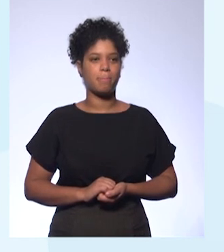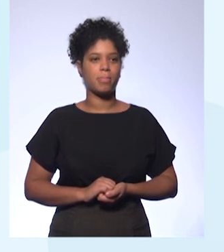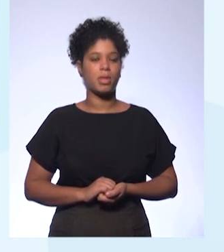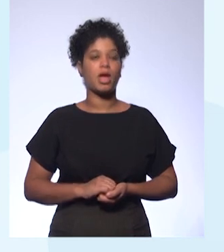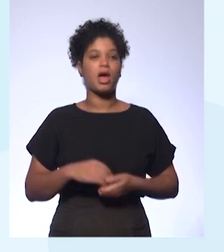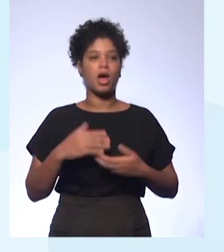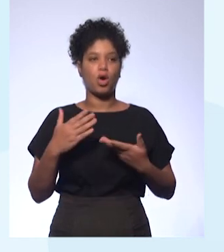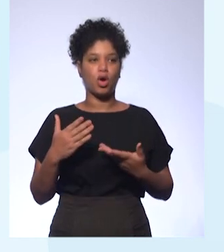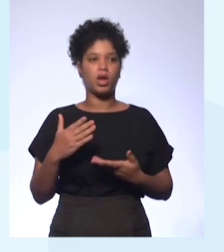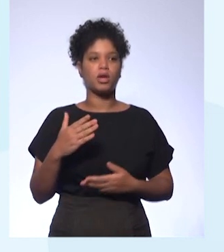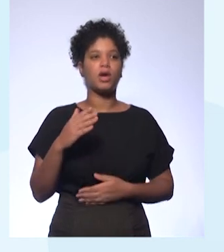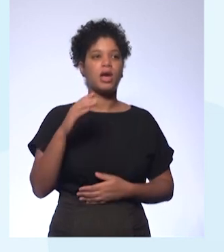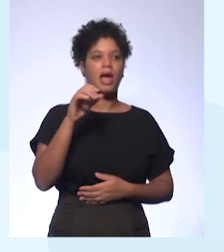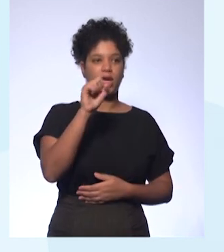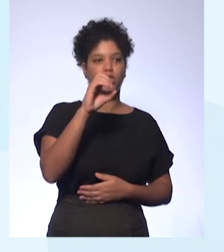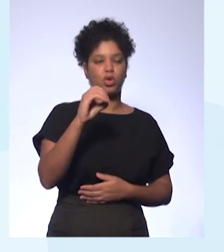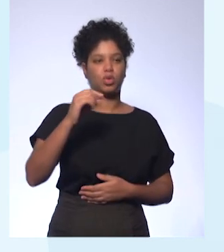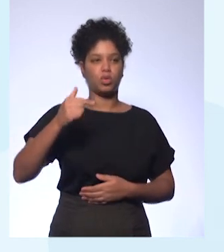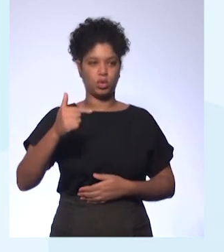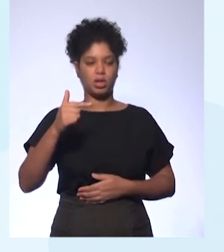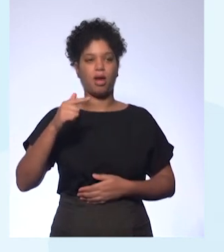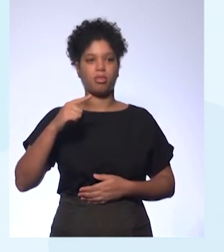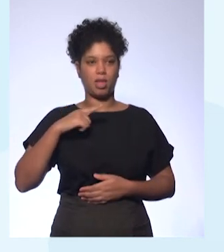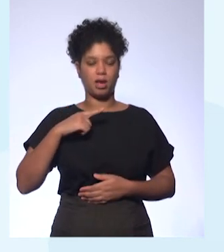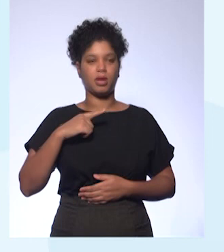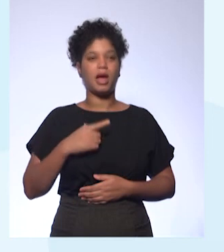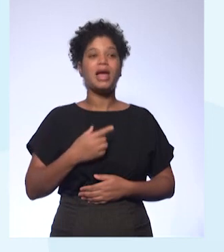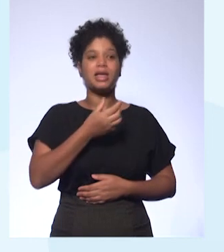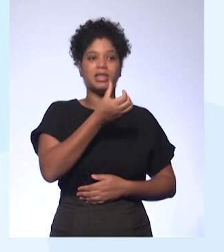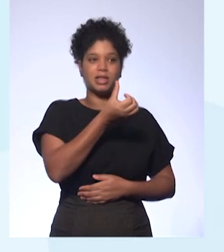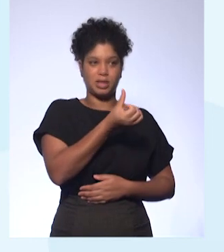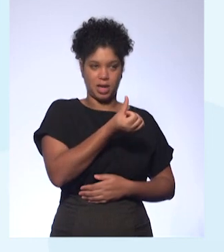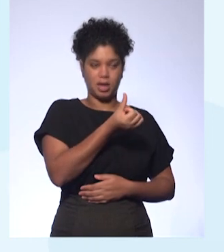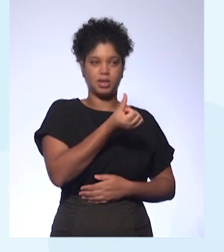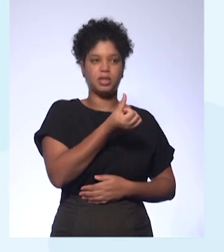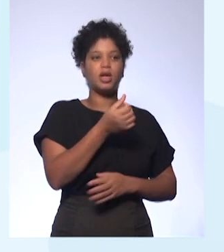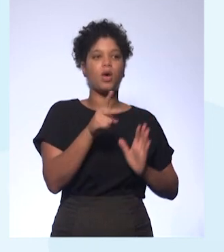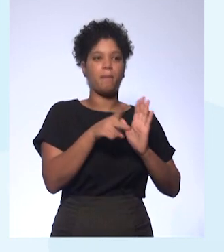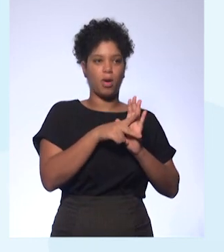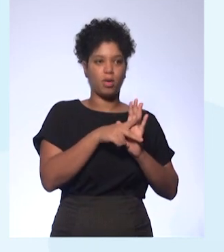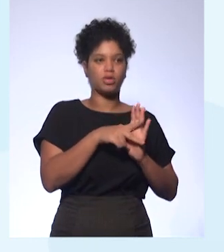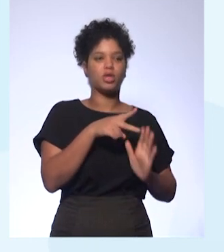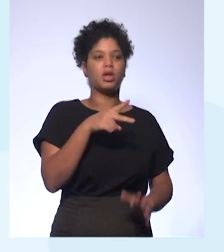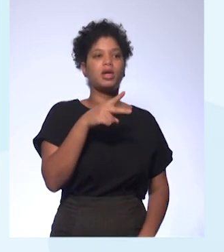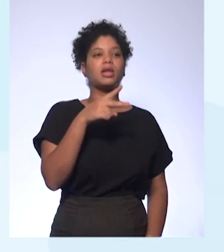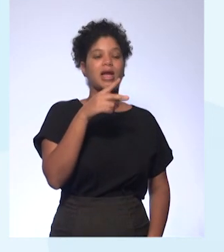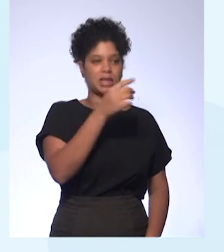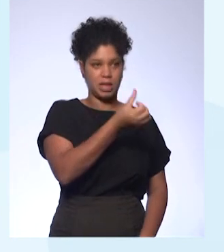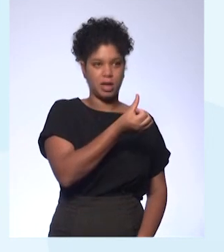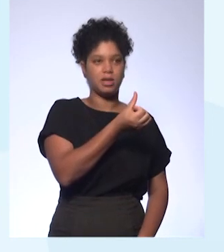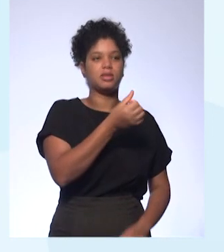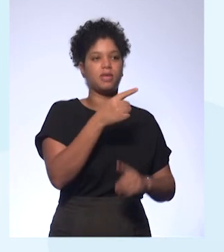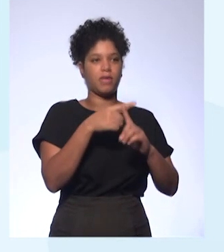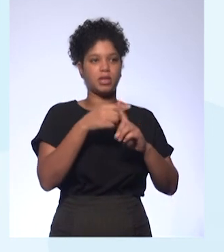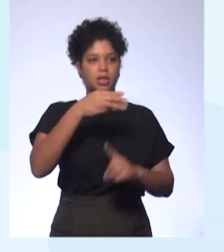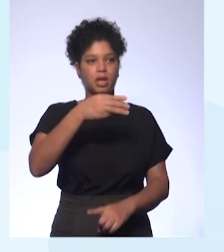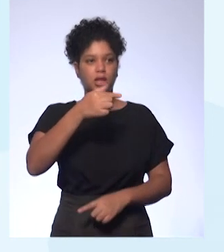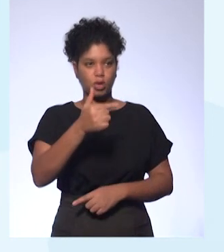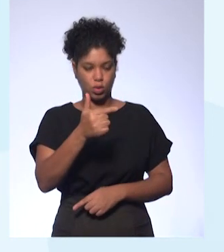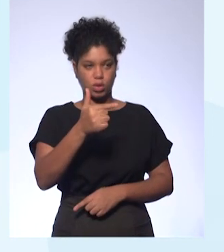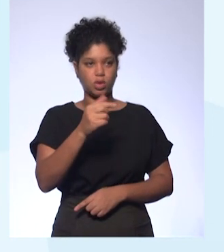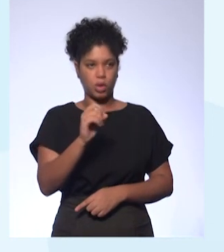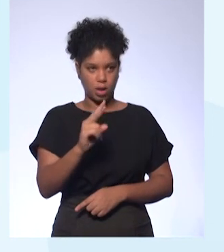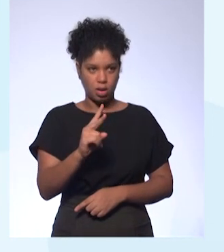óxido de enxofre. Então, temos 6 moléculas de enxofre, 6 vezes 32,